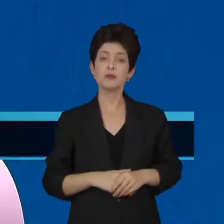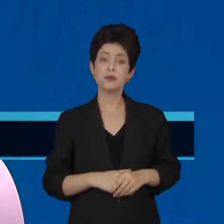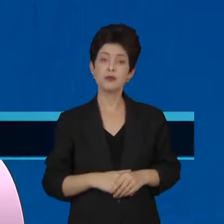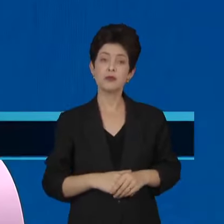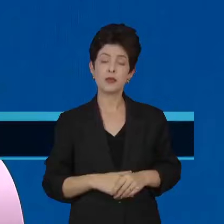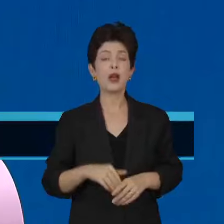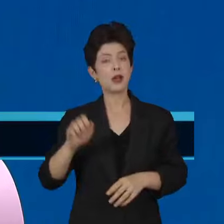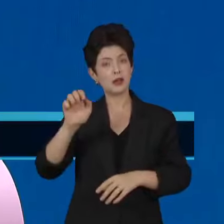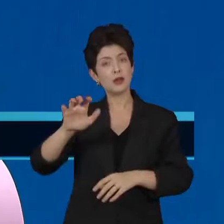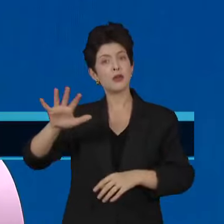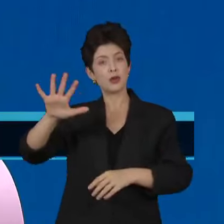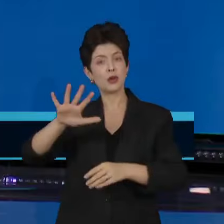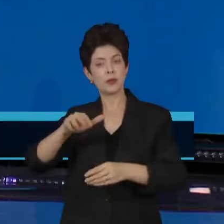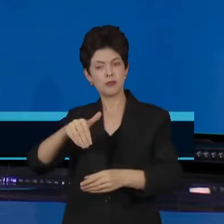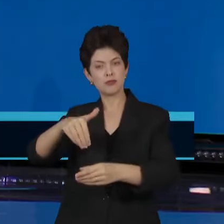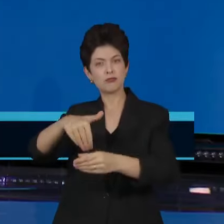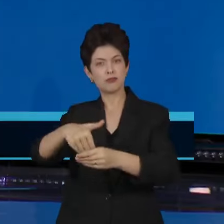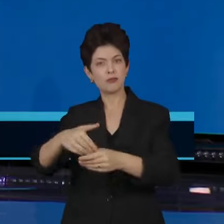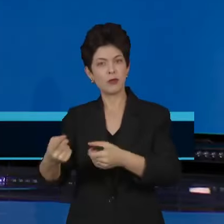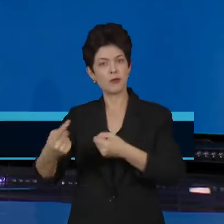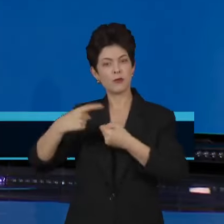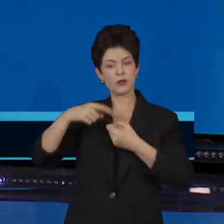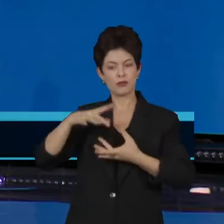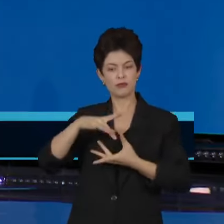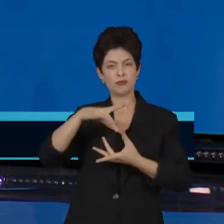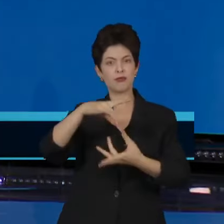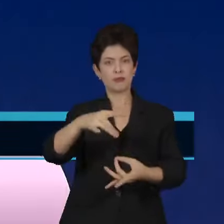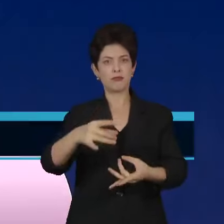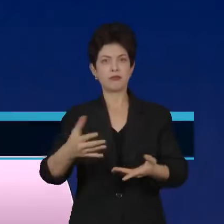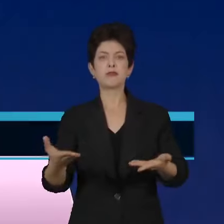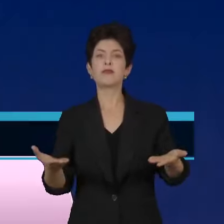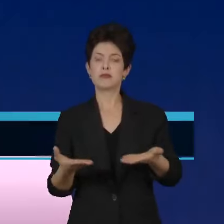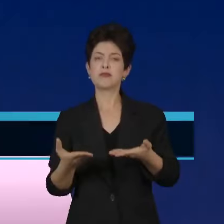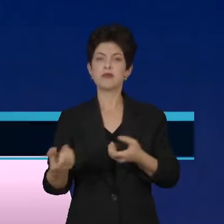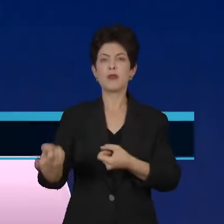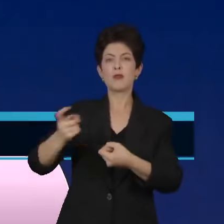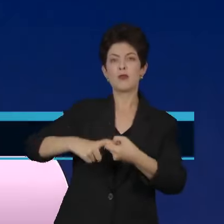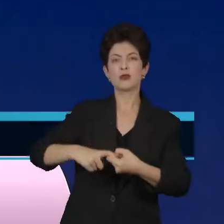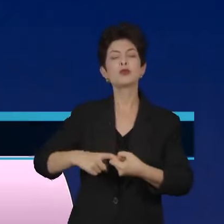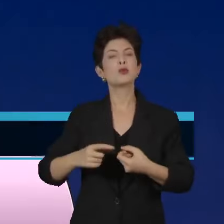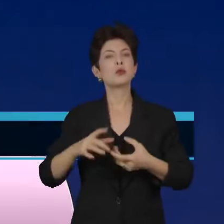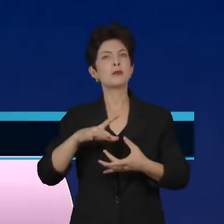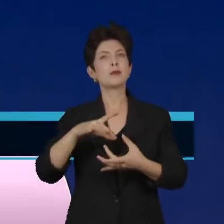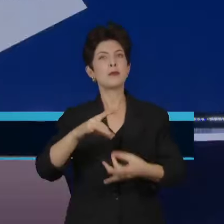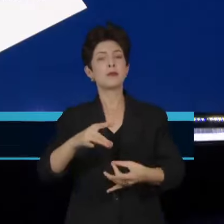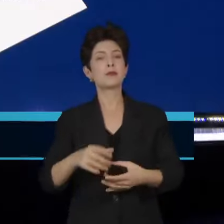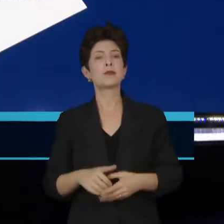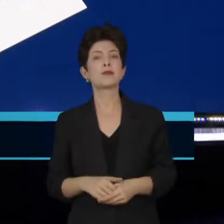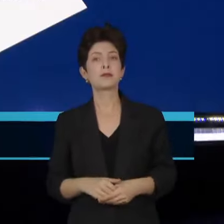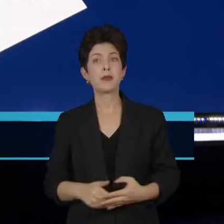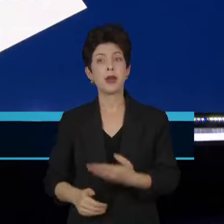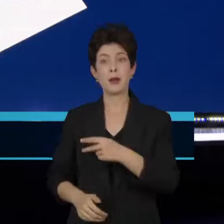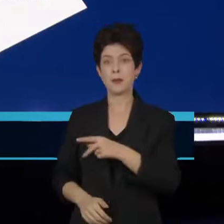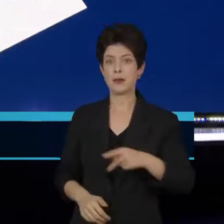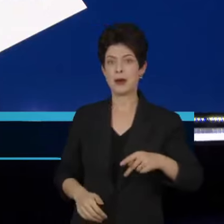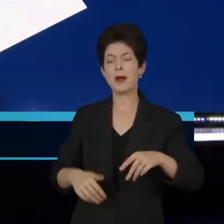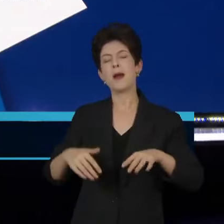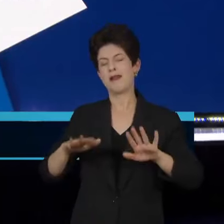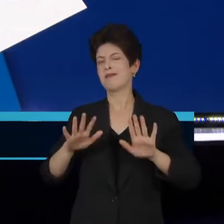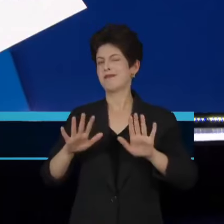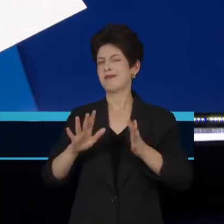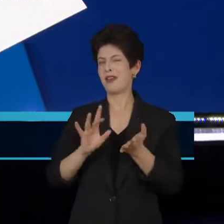A Europa votou, a democracia está viva, disse Roberta Metsola. Já a presidente da Comissão Europeia foi mais